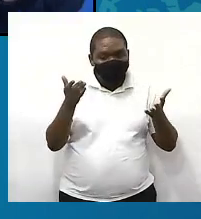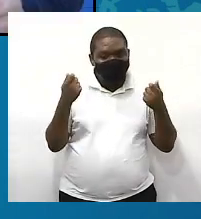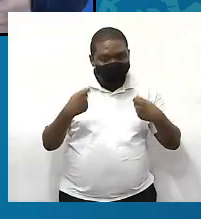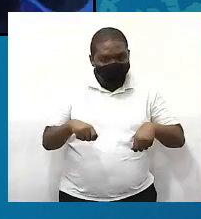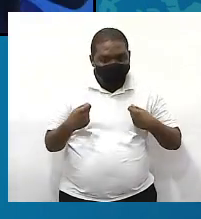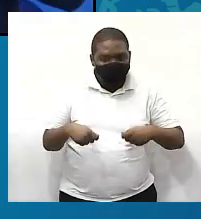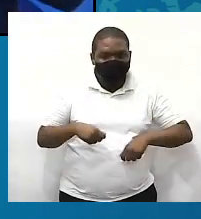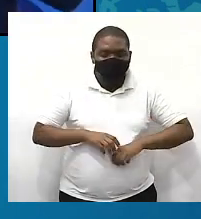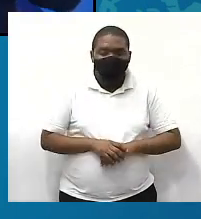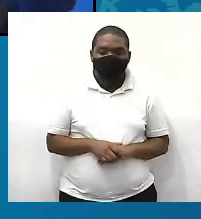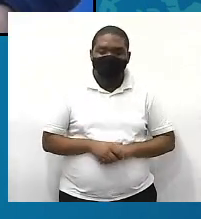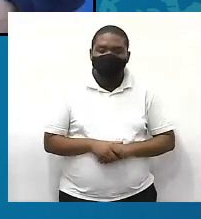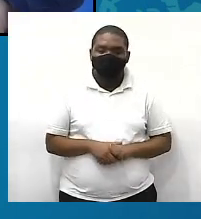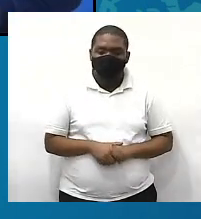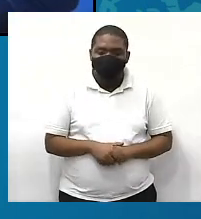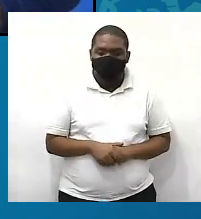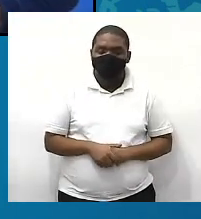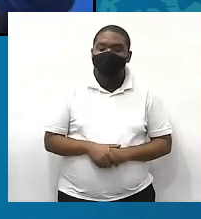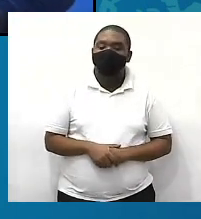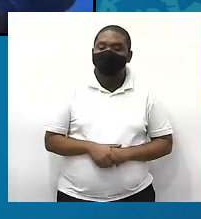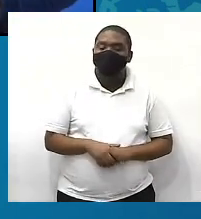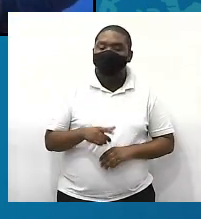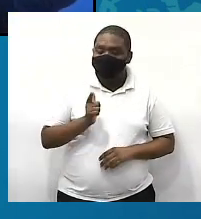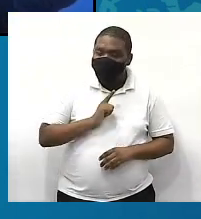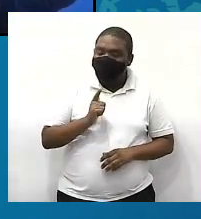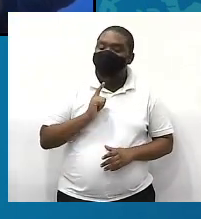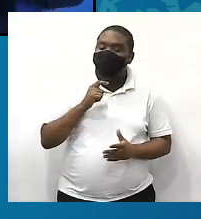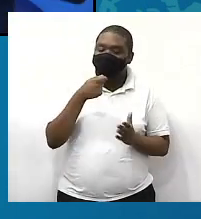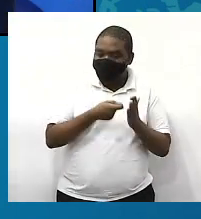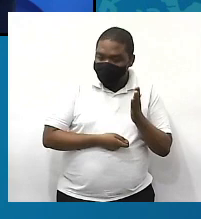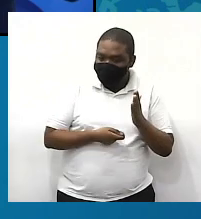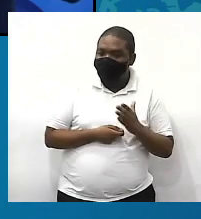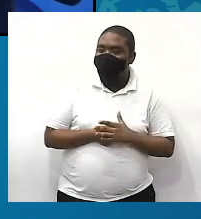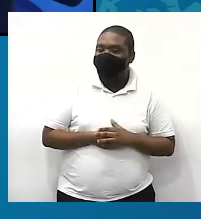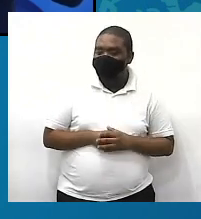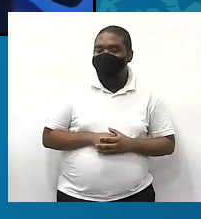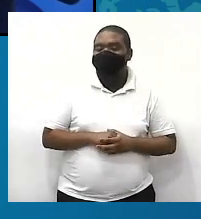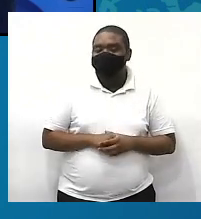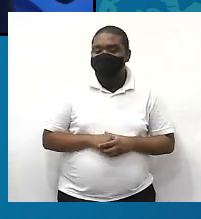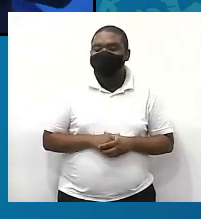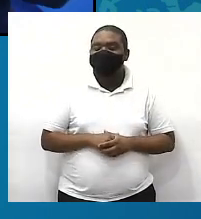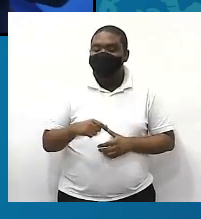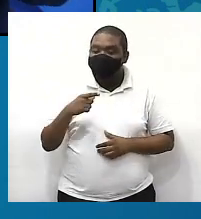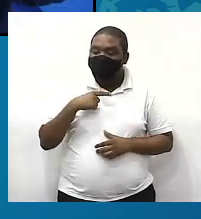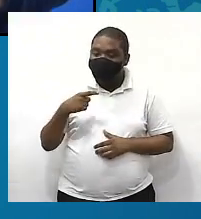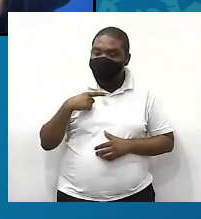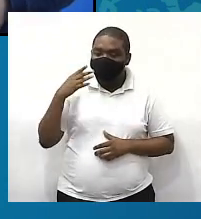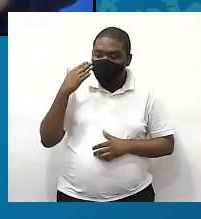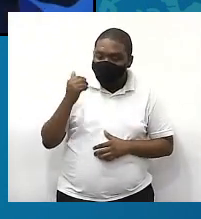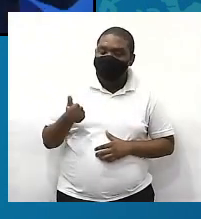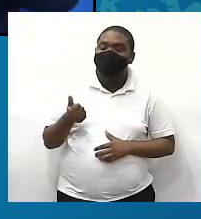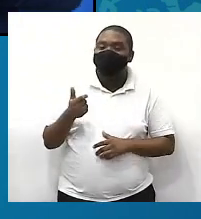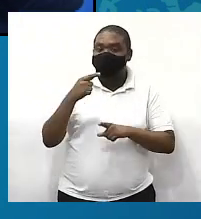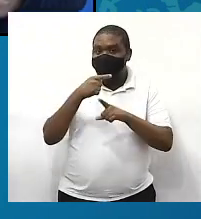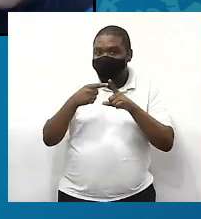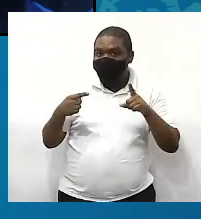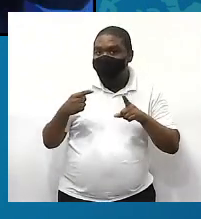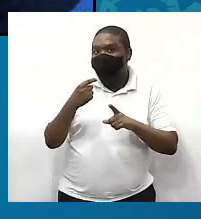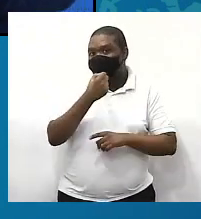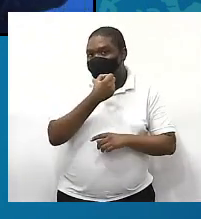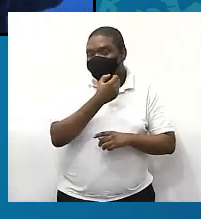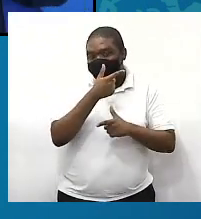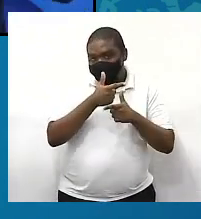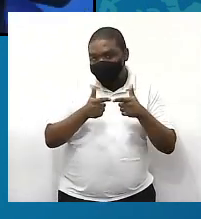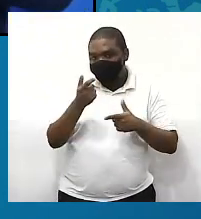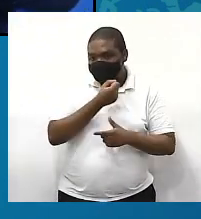Numa fração, eu sou obrigado a simplificar a fração. Numerador e denominador dividido por um valor só. E